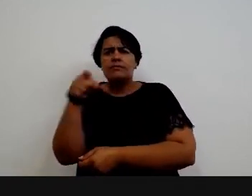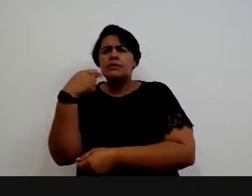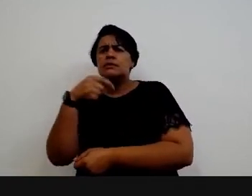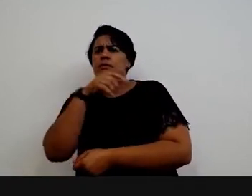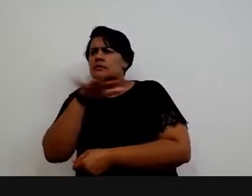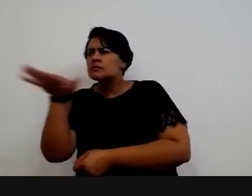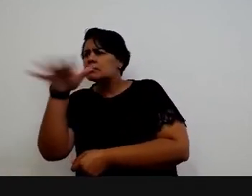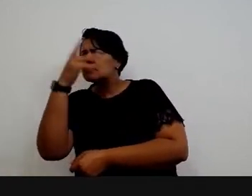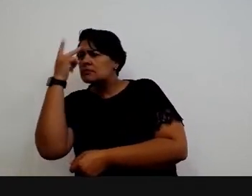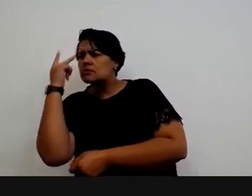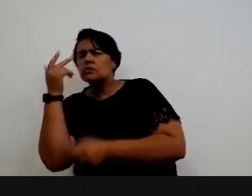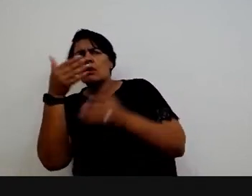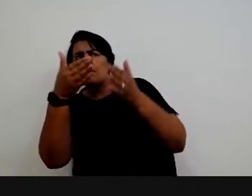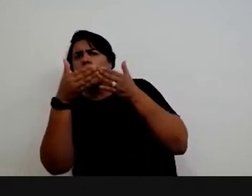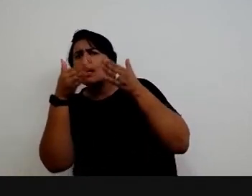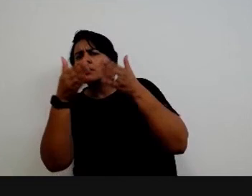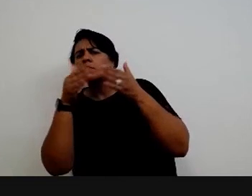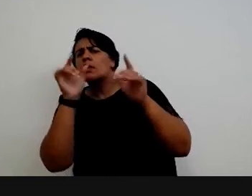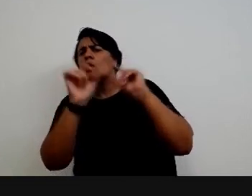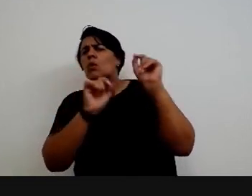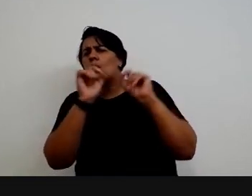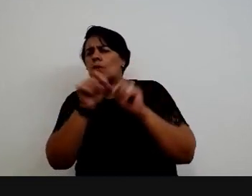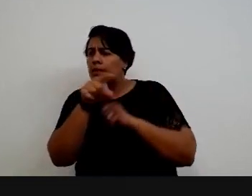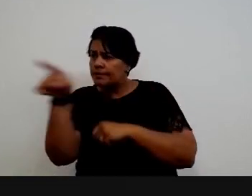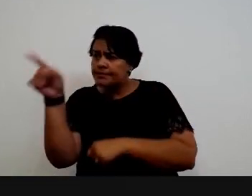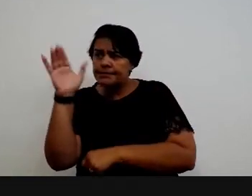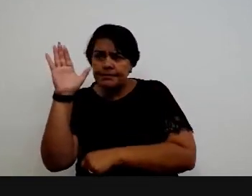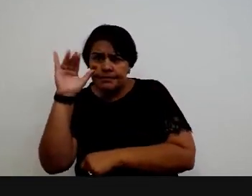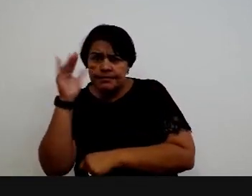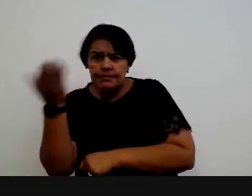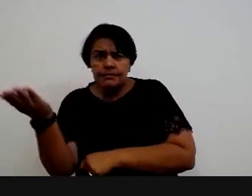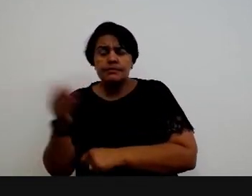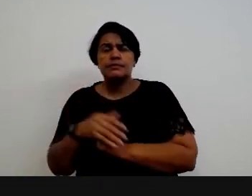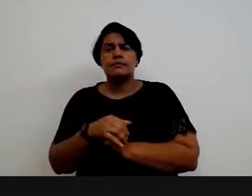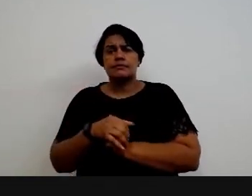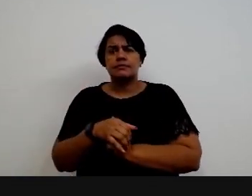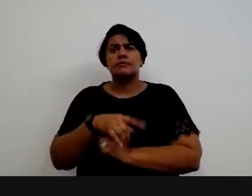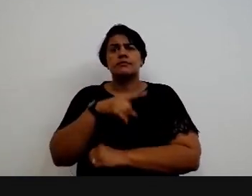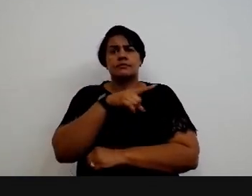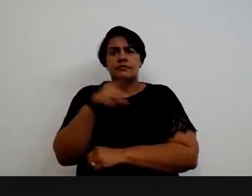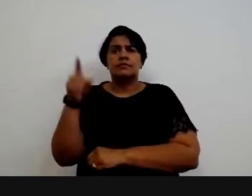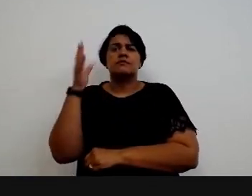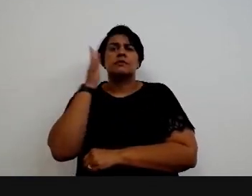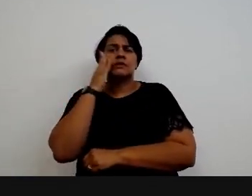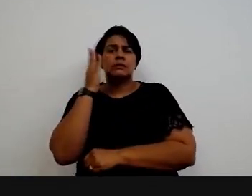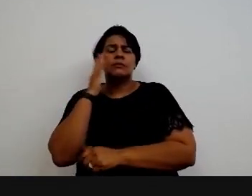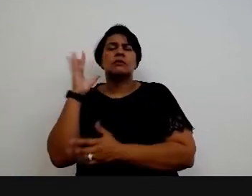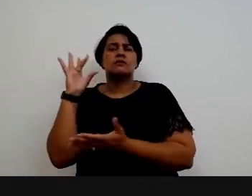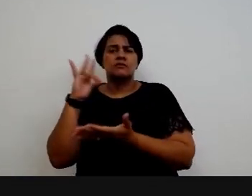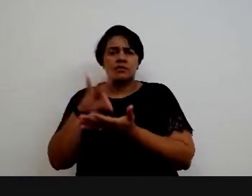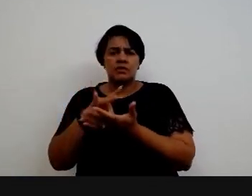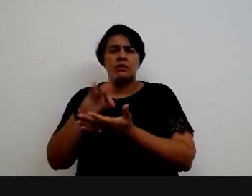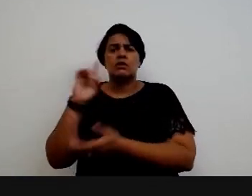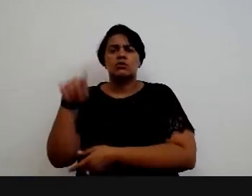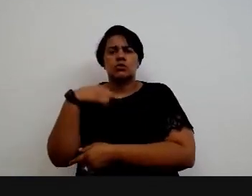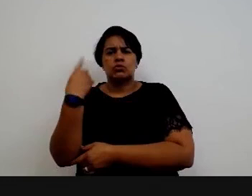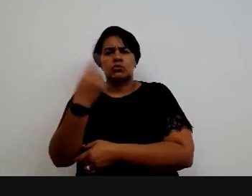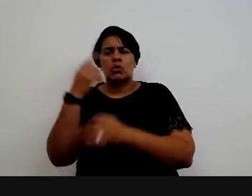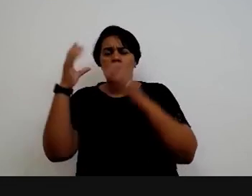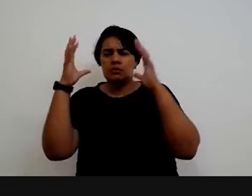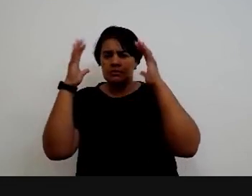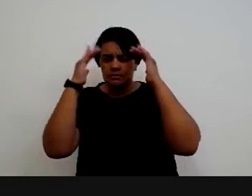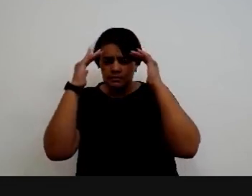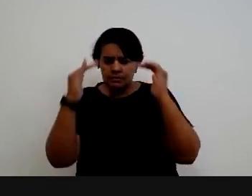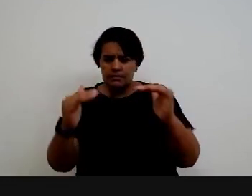que as pessoas pedem para os políticos. E a gente vai ter a exata dimensão da nossa cabeça de súdito.